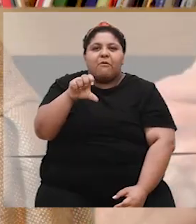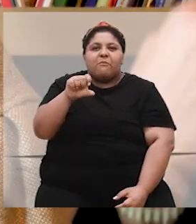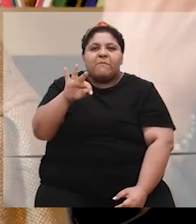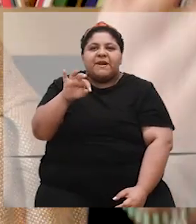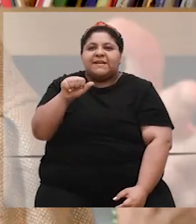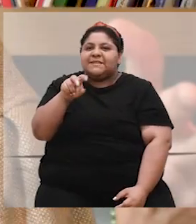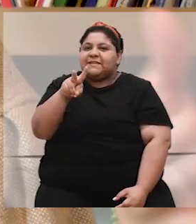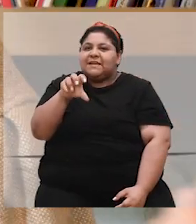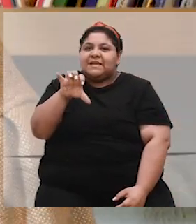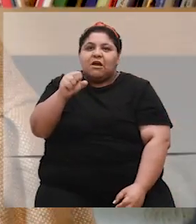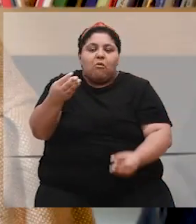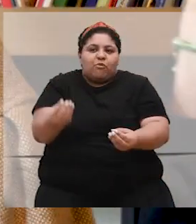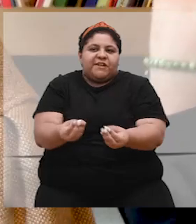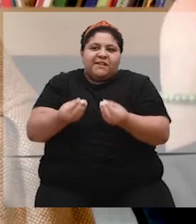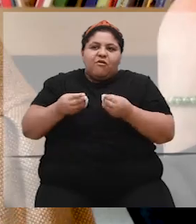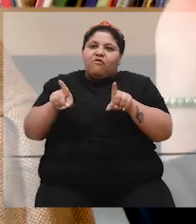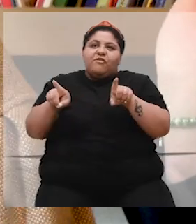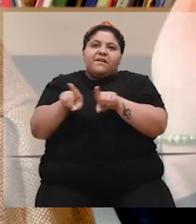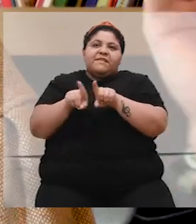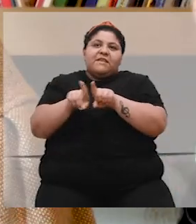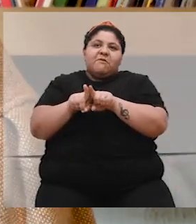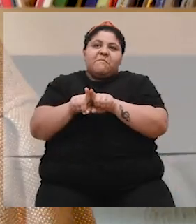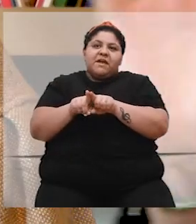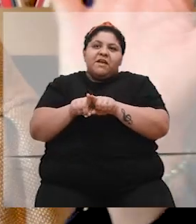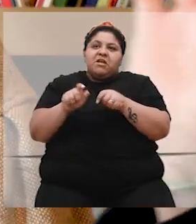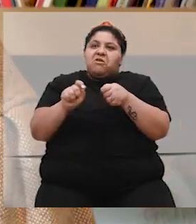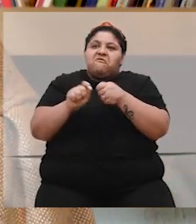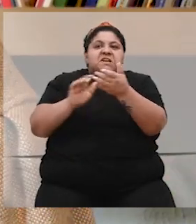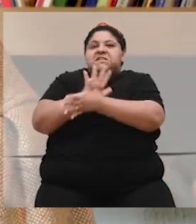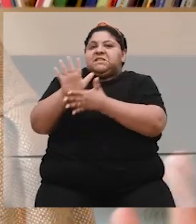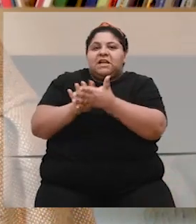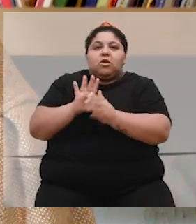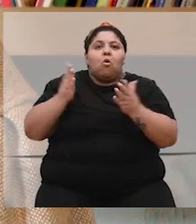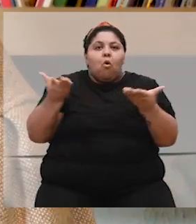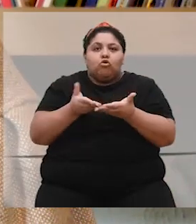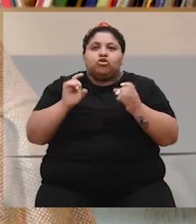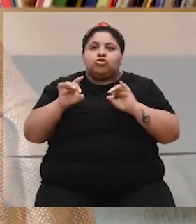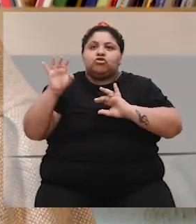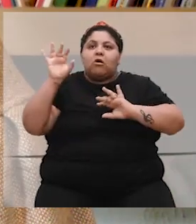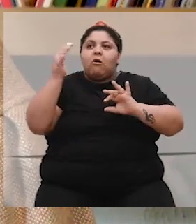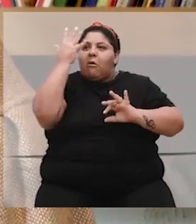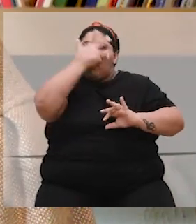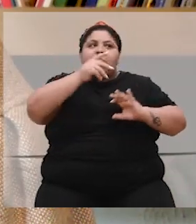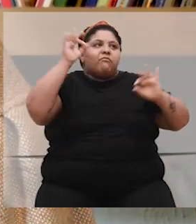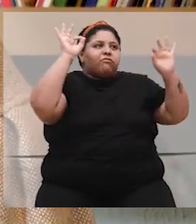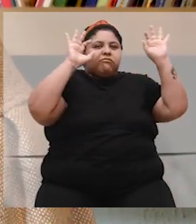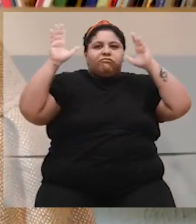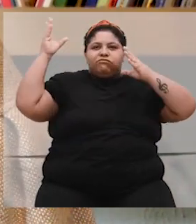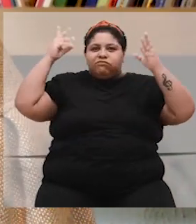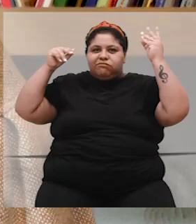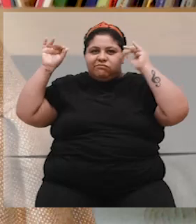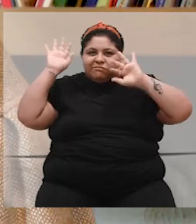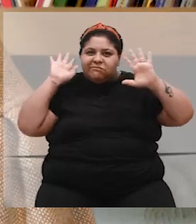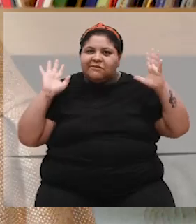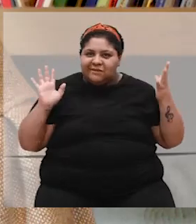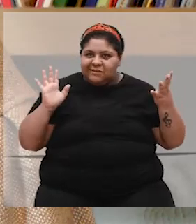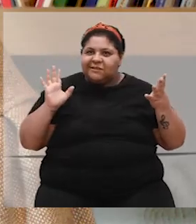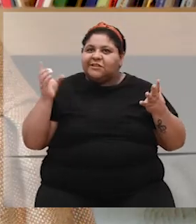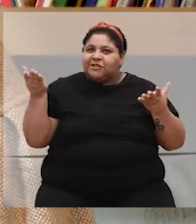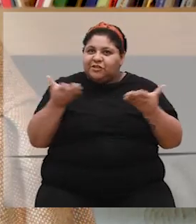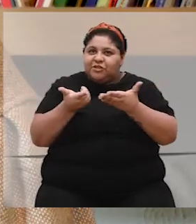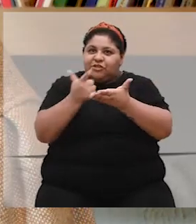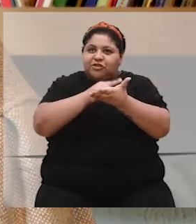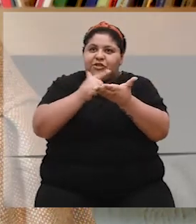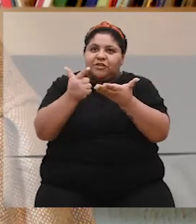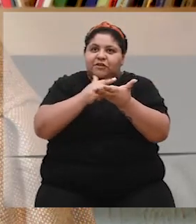estão emprestados e também não estão servindo para nada, só para decorar o cenário aqui hoje da gente. Porque o livro só forma leitor, só contribui na